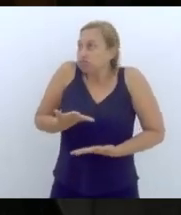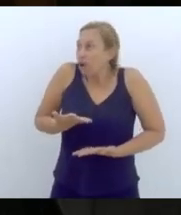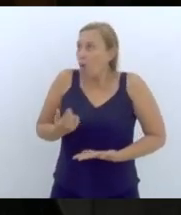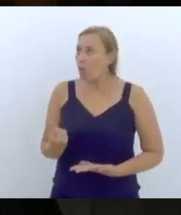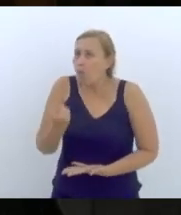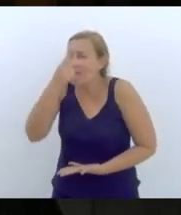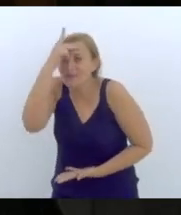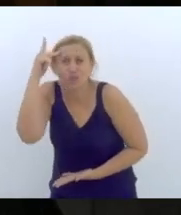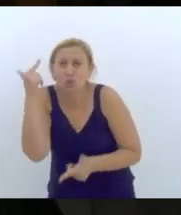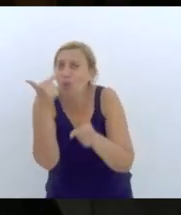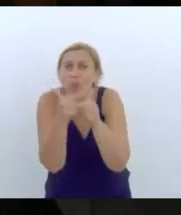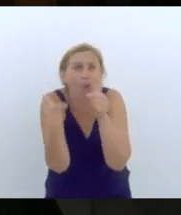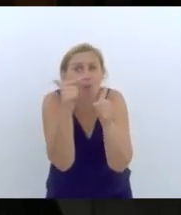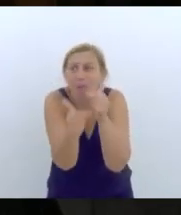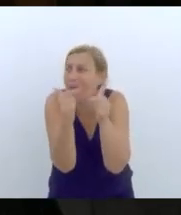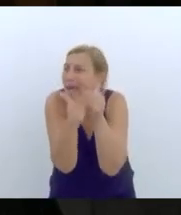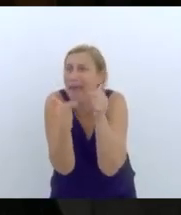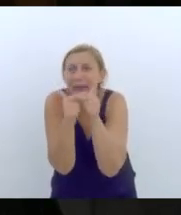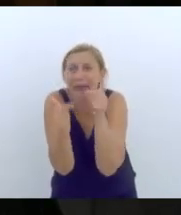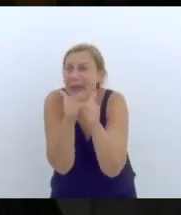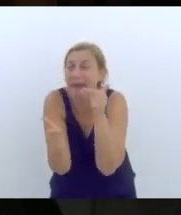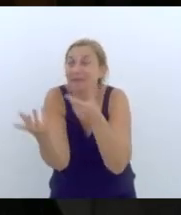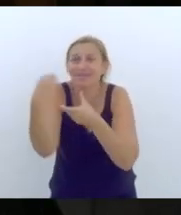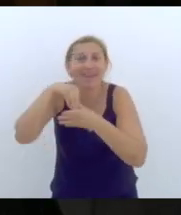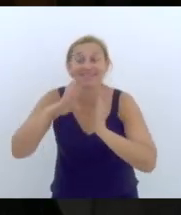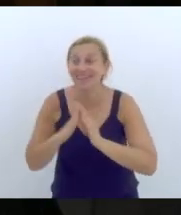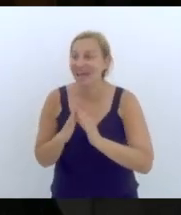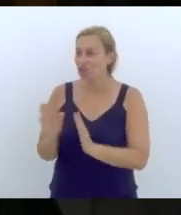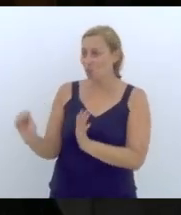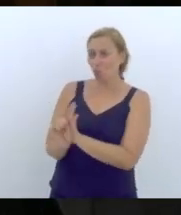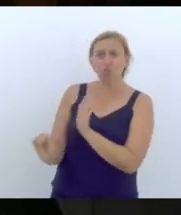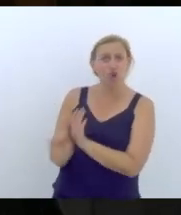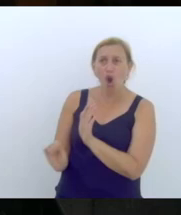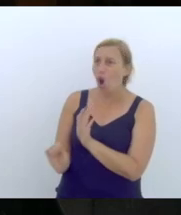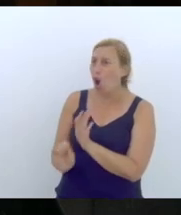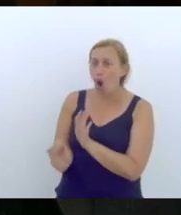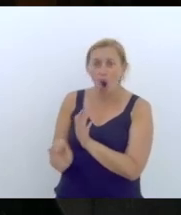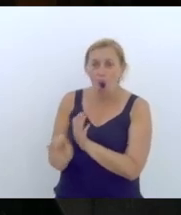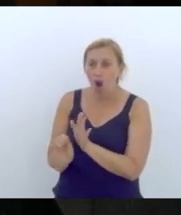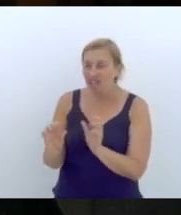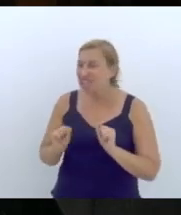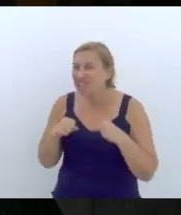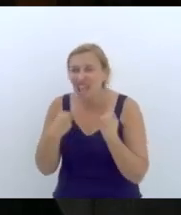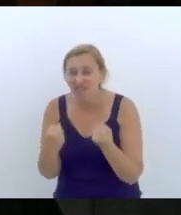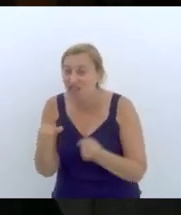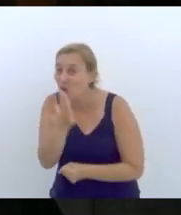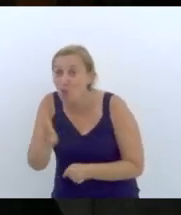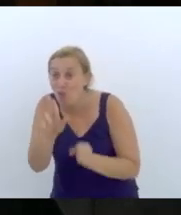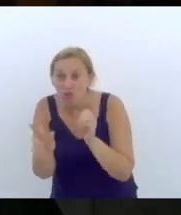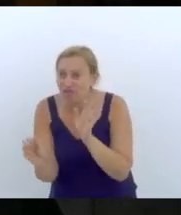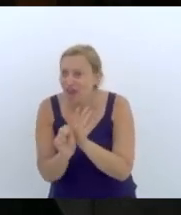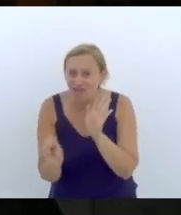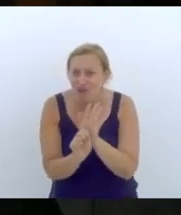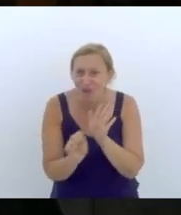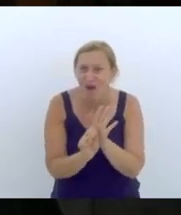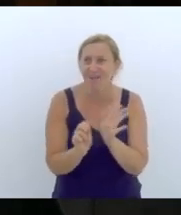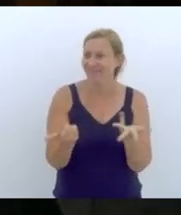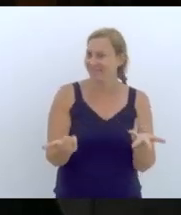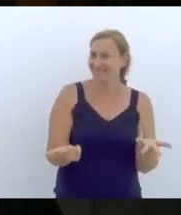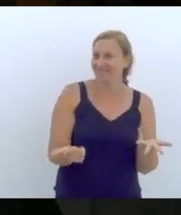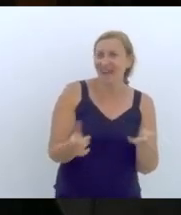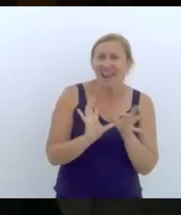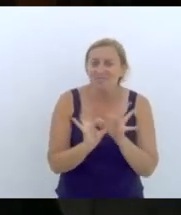teve problemas dentro de casa, com drogas, defender o uso da maconha,